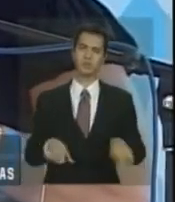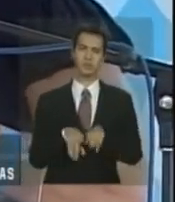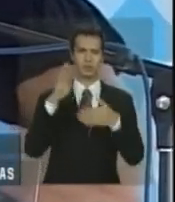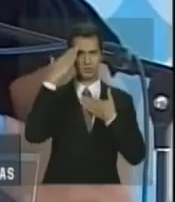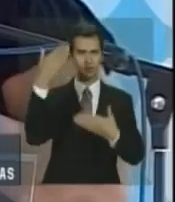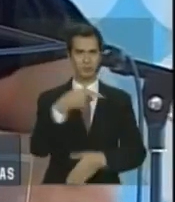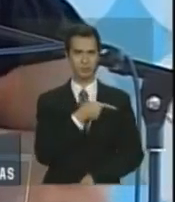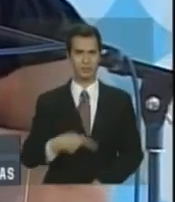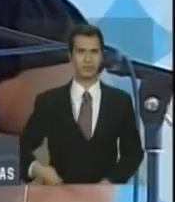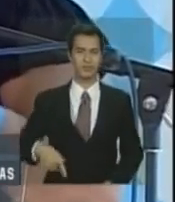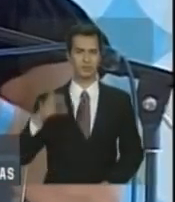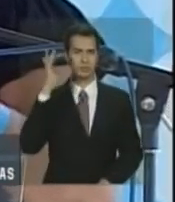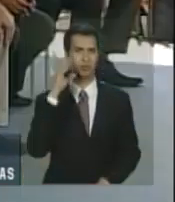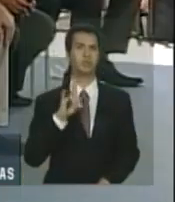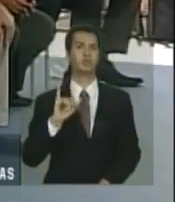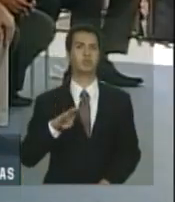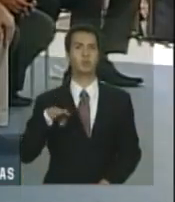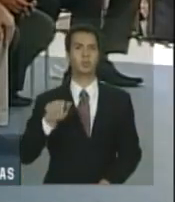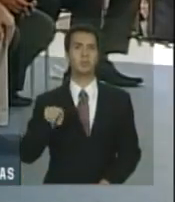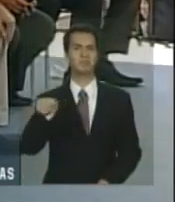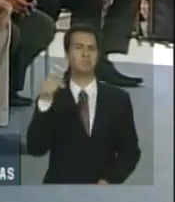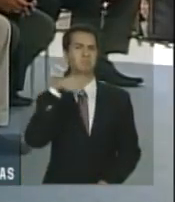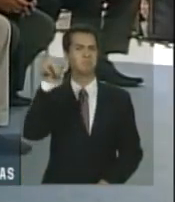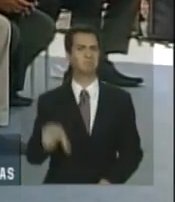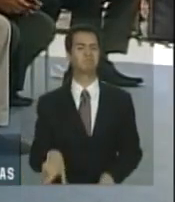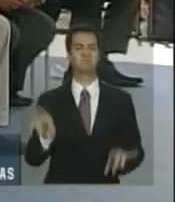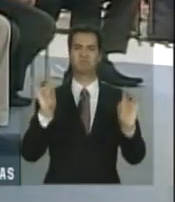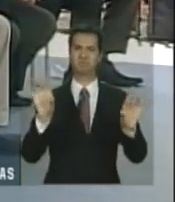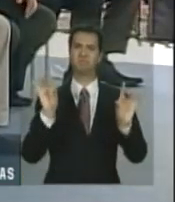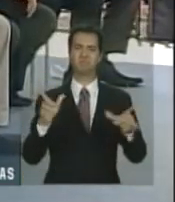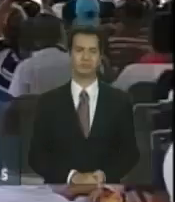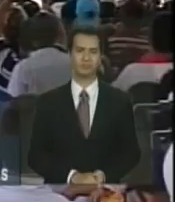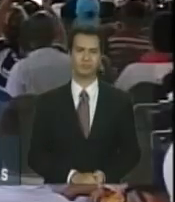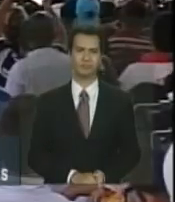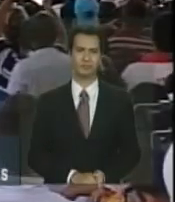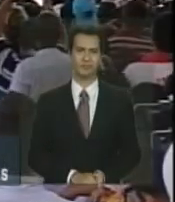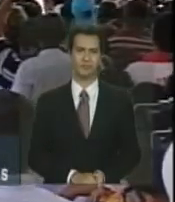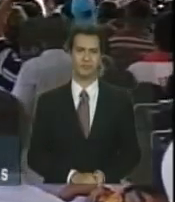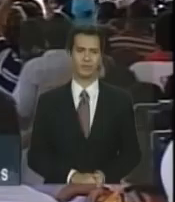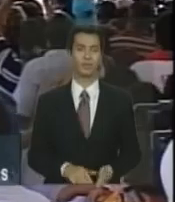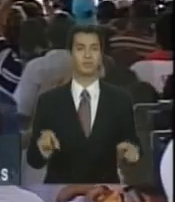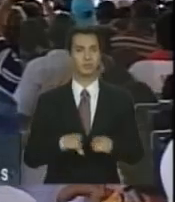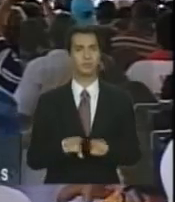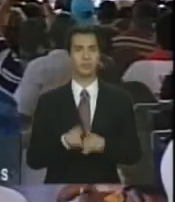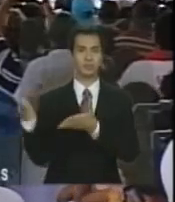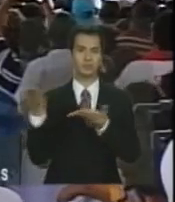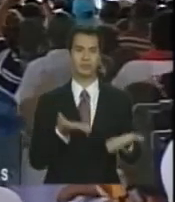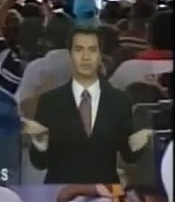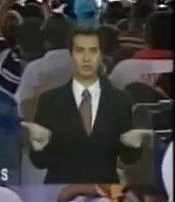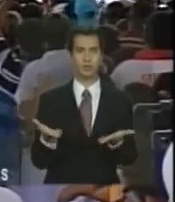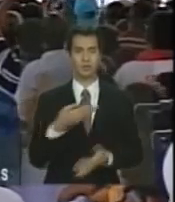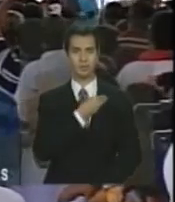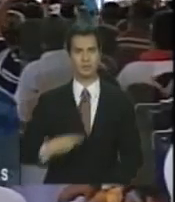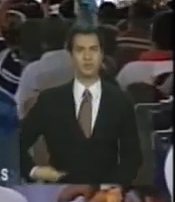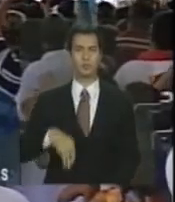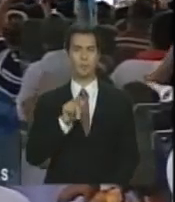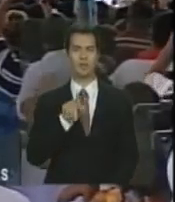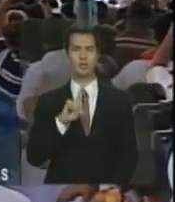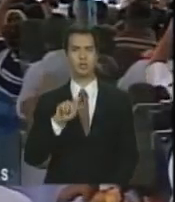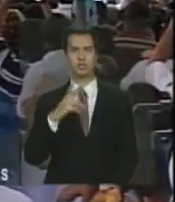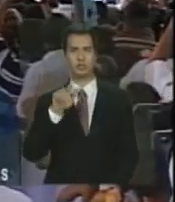Dilma, guerreira, essa é a mulher. Vamos ouvir nesse momento a palavra do senhor Alexandre Padilha, ministro